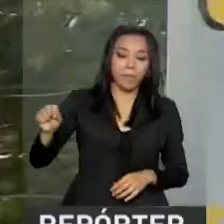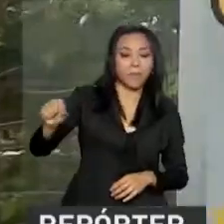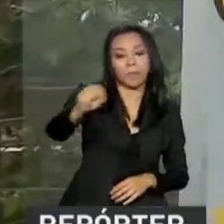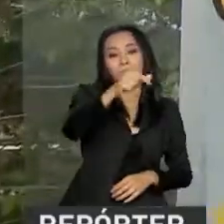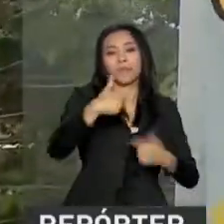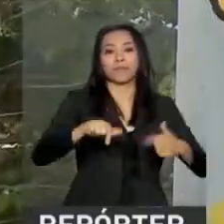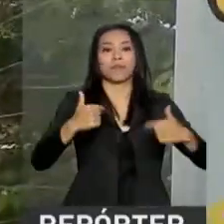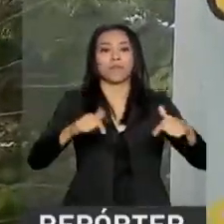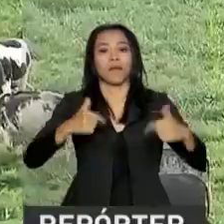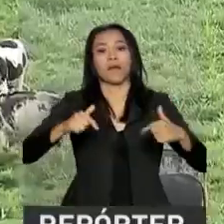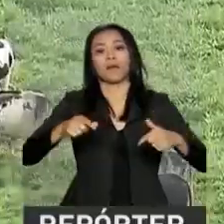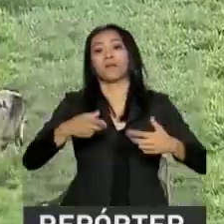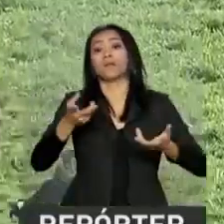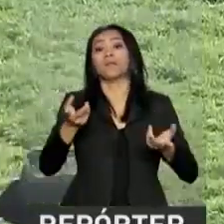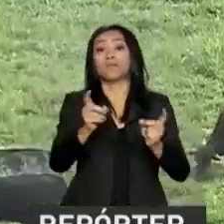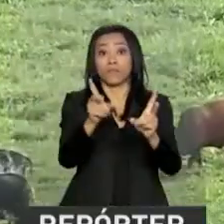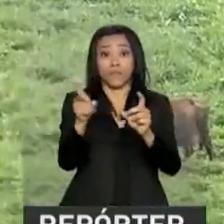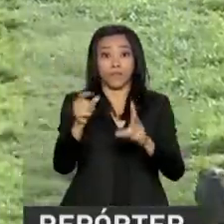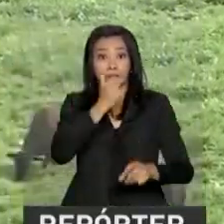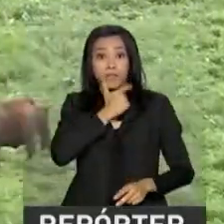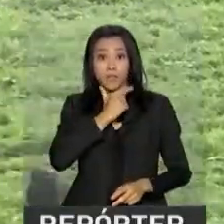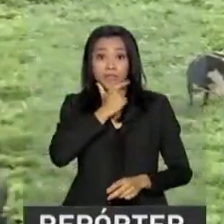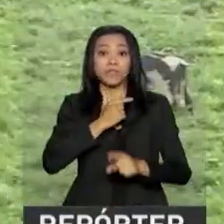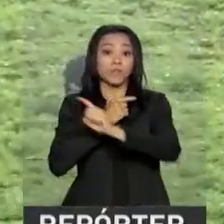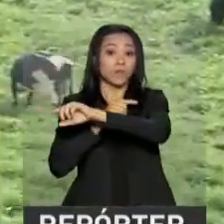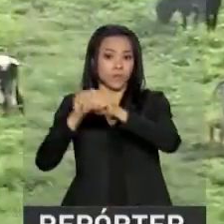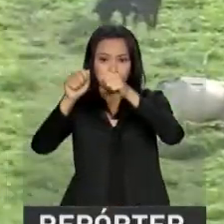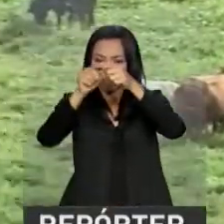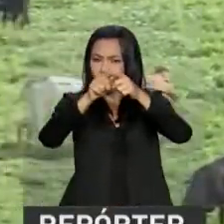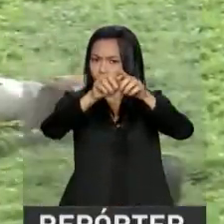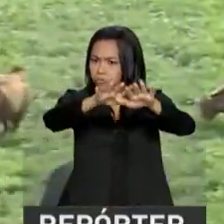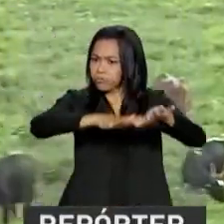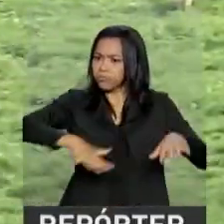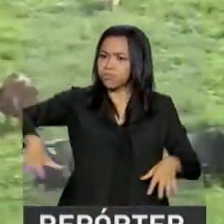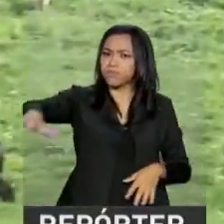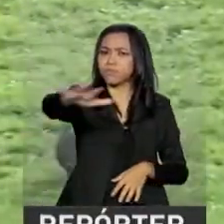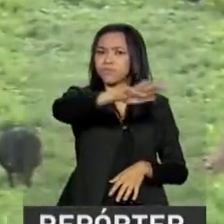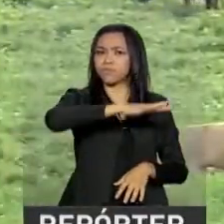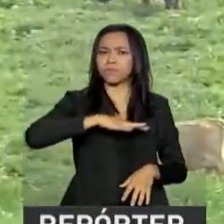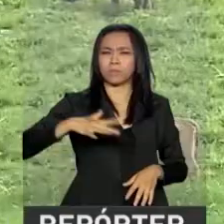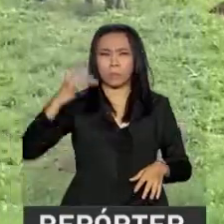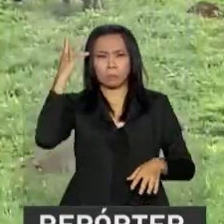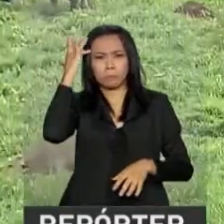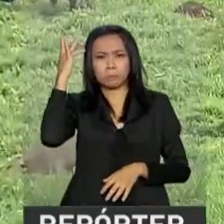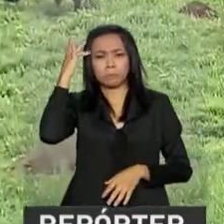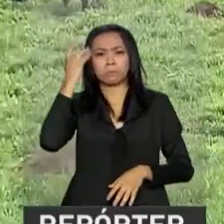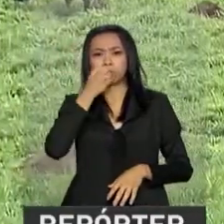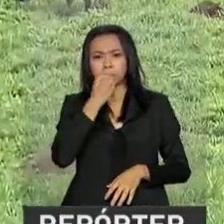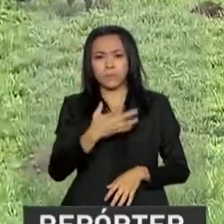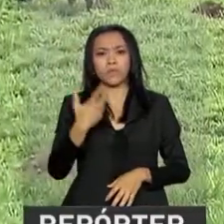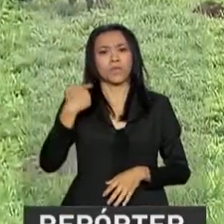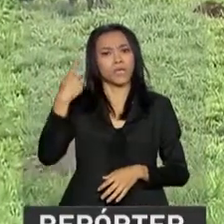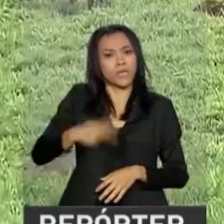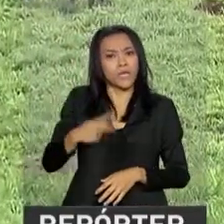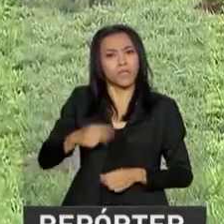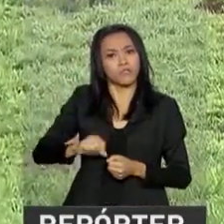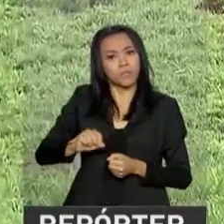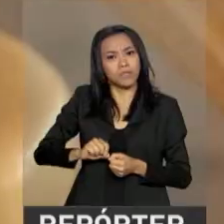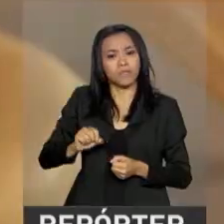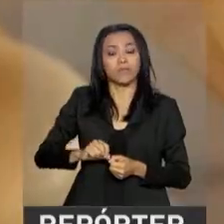propaganda pela cidade a qualidade do pasto ajudou na produção da iguaria que começou a ser fabricada pelos colonizadores